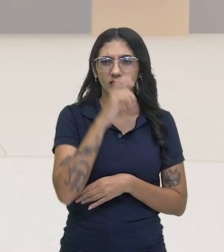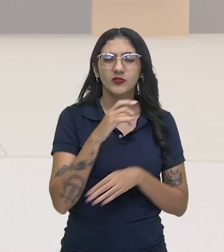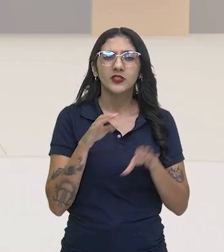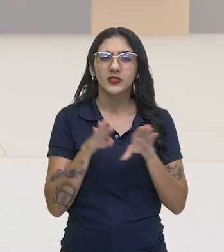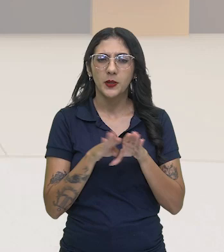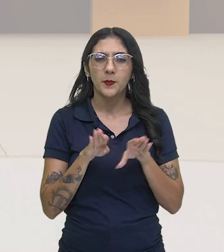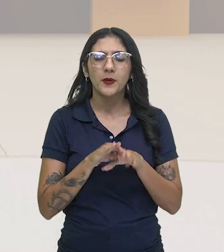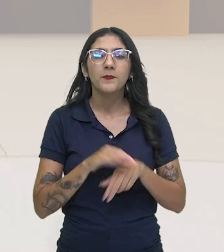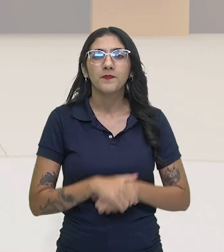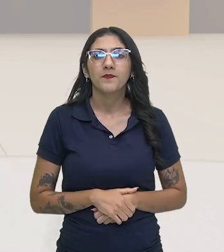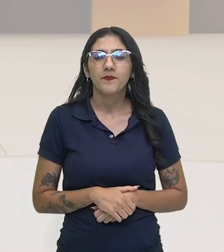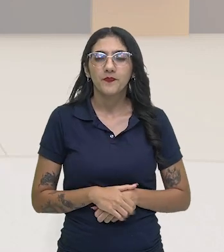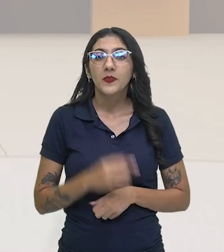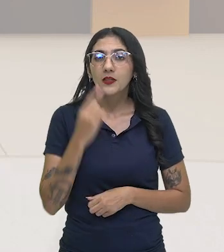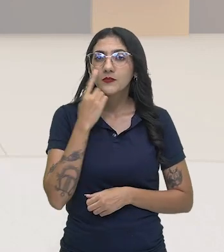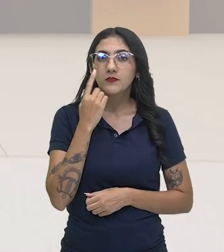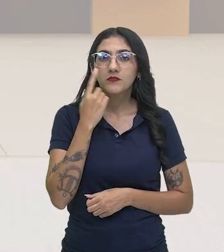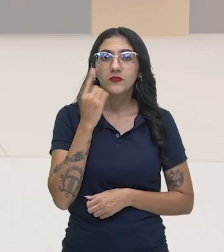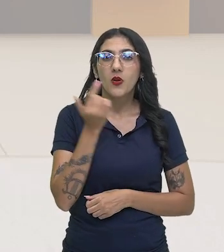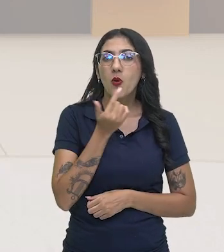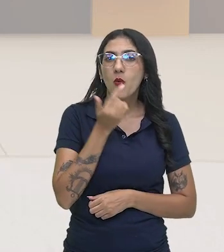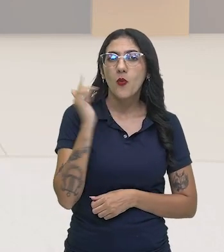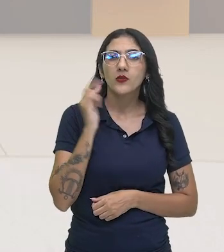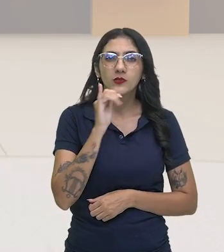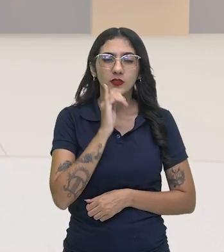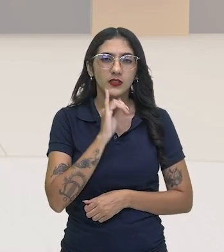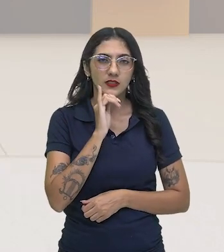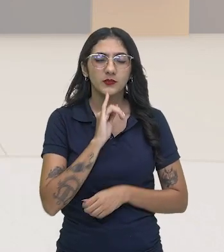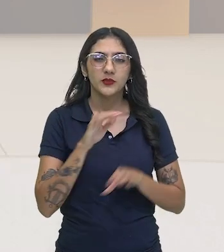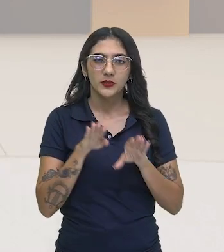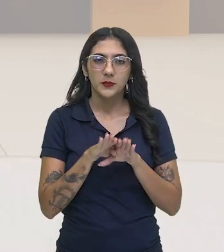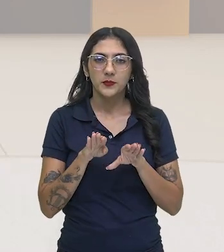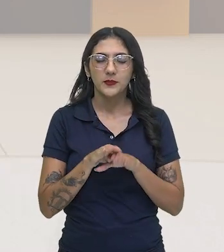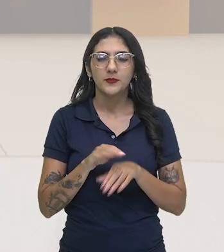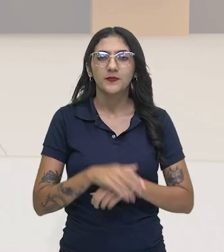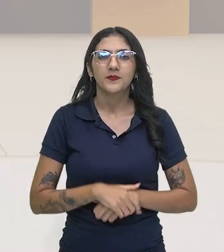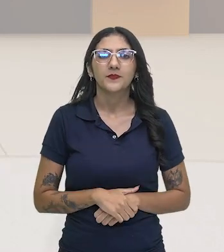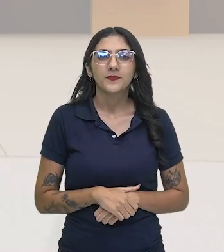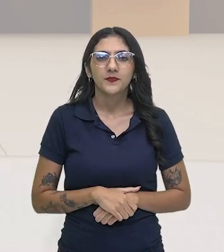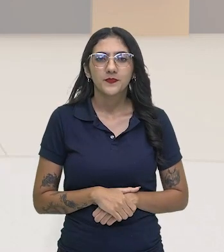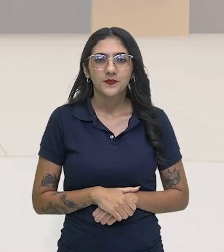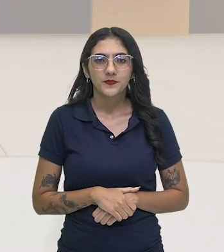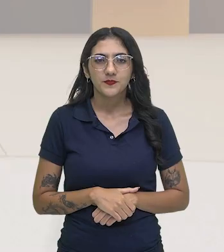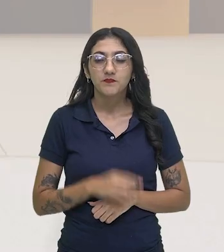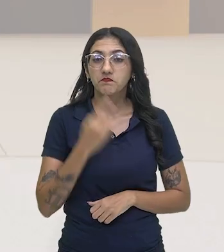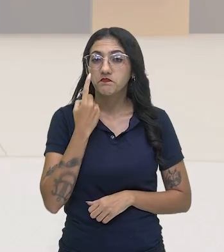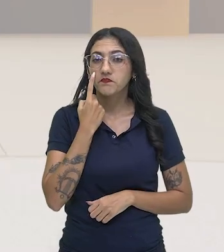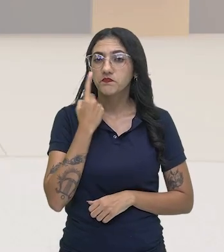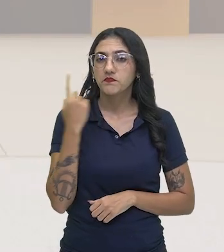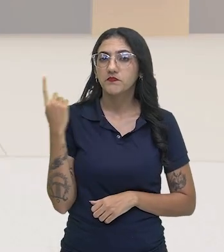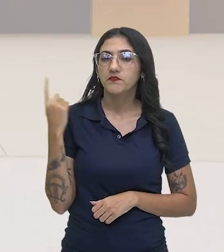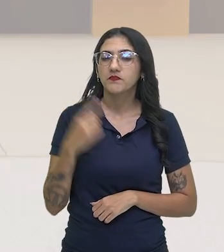maior. Vamos ver mais outros exemplos nesta área de bioeconomia. Temos aí o produtor comunitário